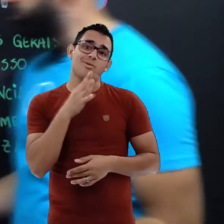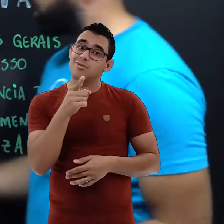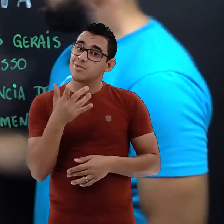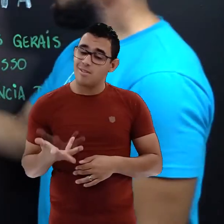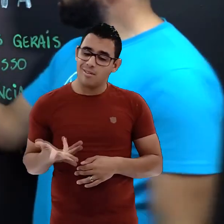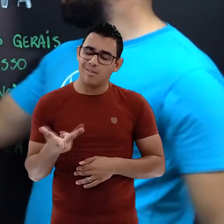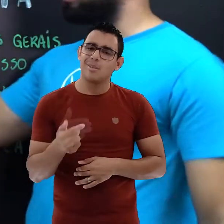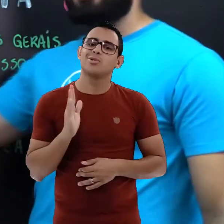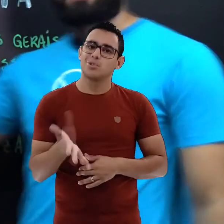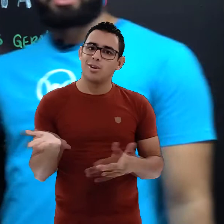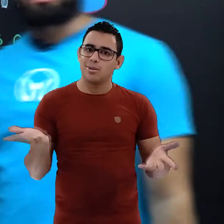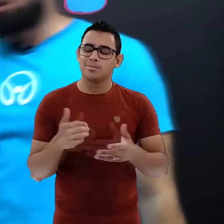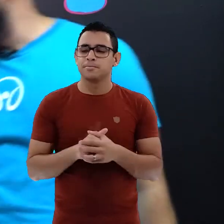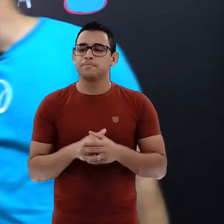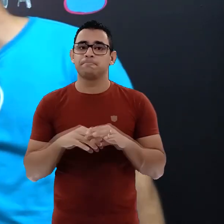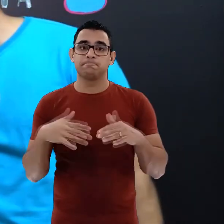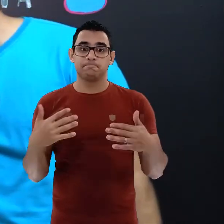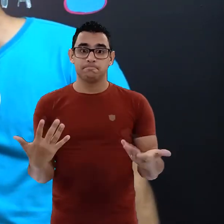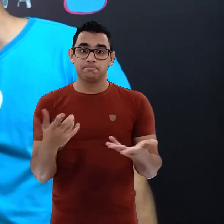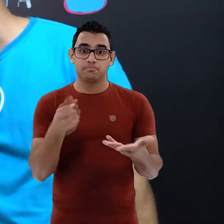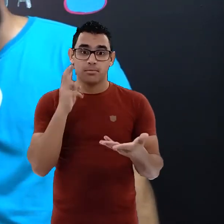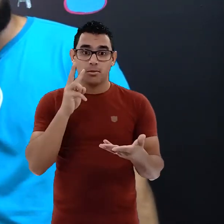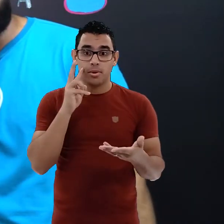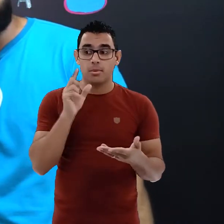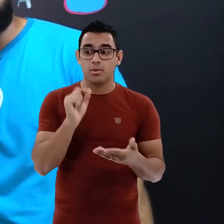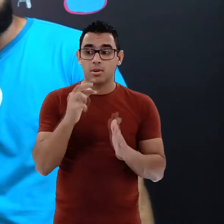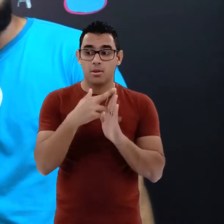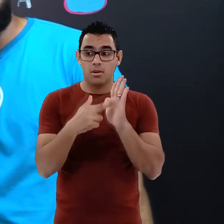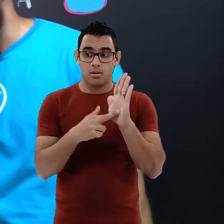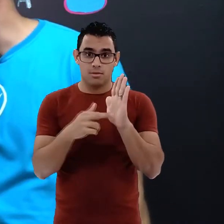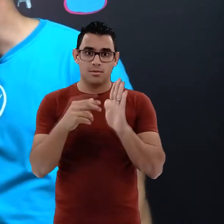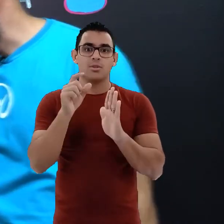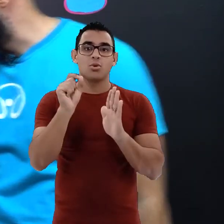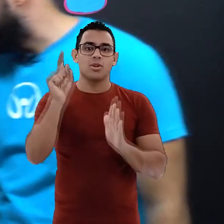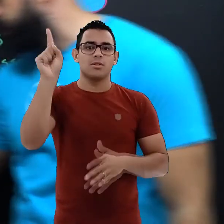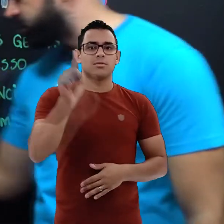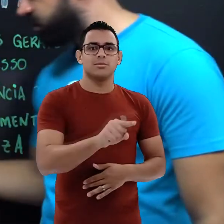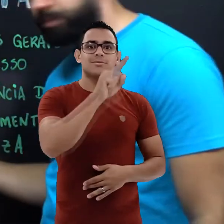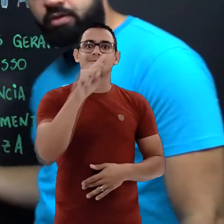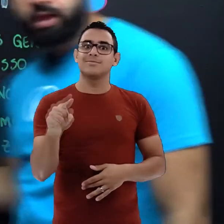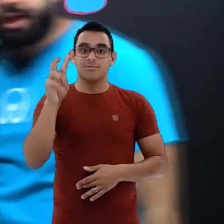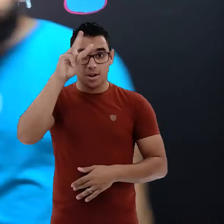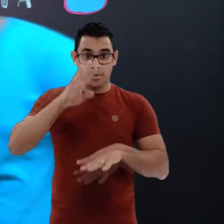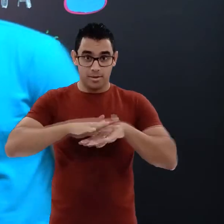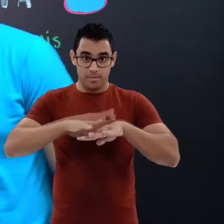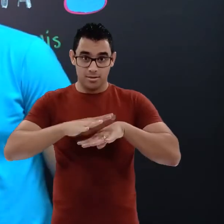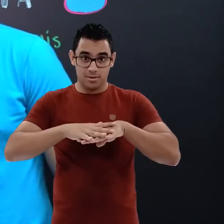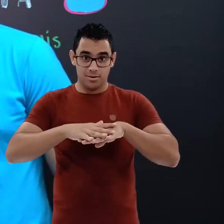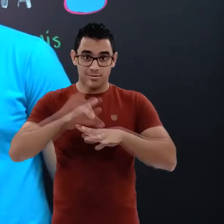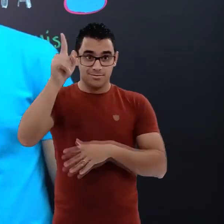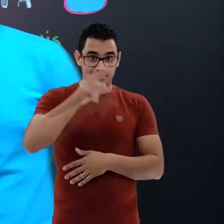Então, pessoal, toda vez que a gente falar de estequiometria, nós vamos lembrar das regras de 3. Nós vamos trabalhar sempre com a regra